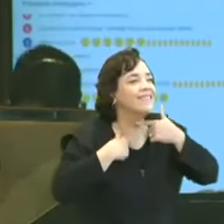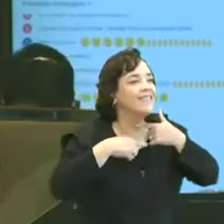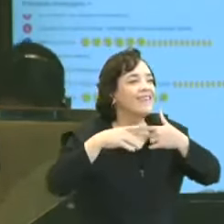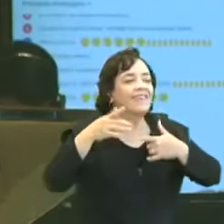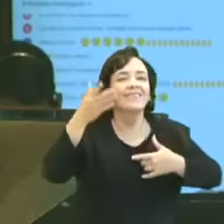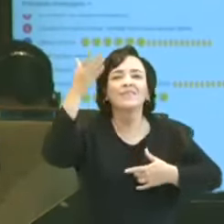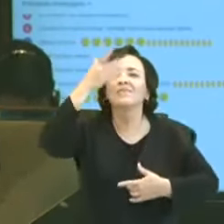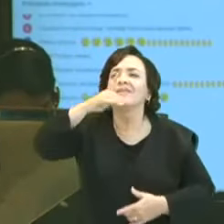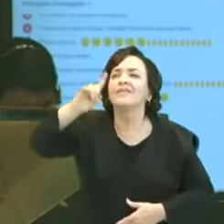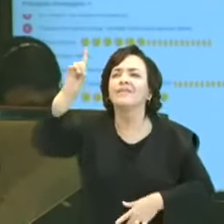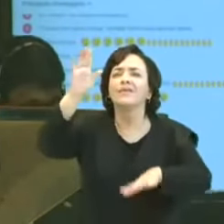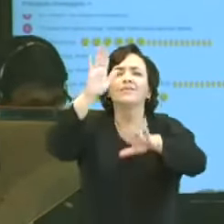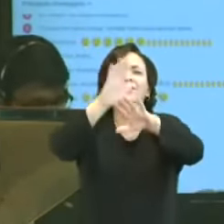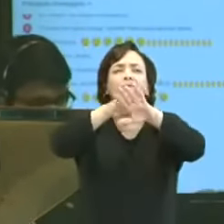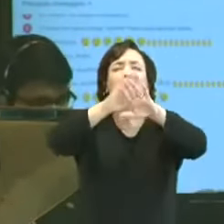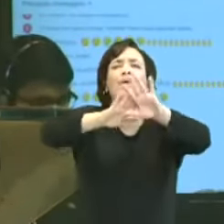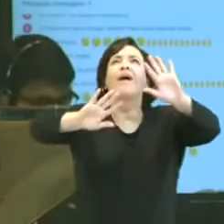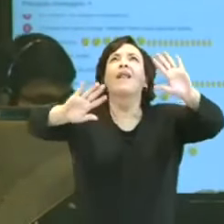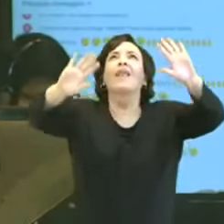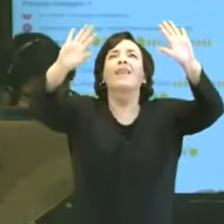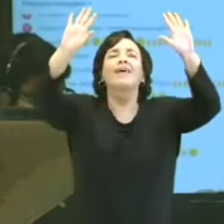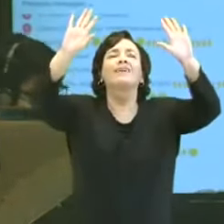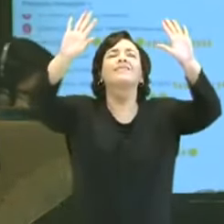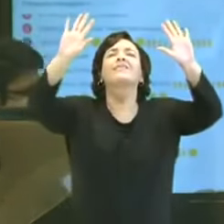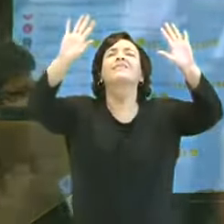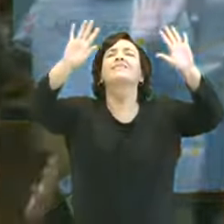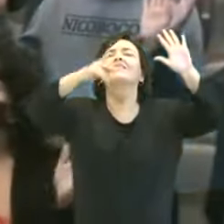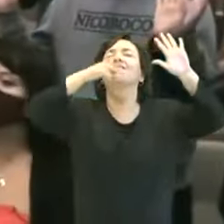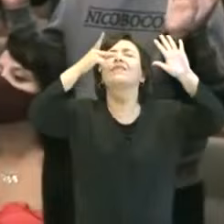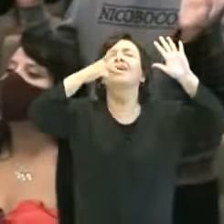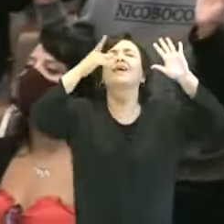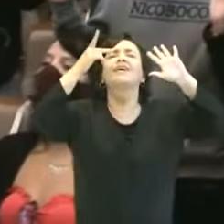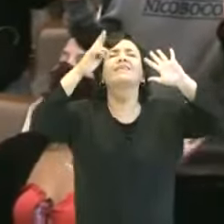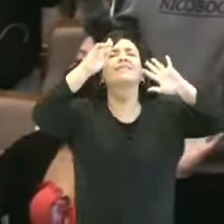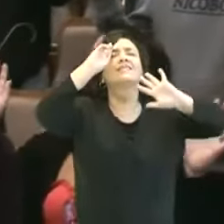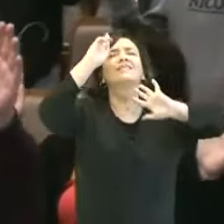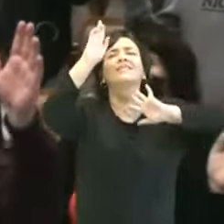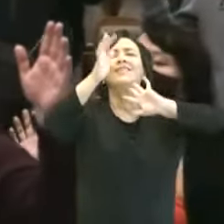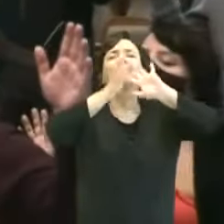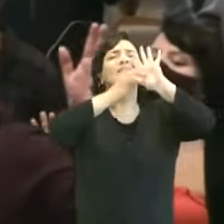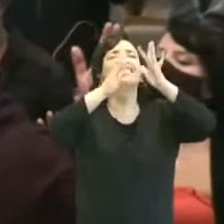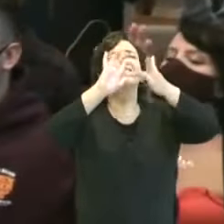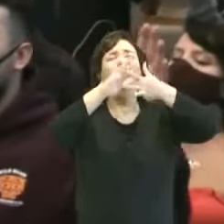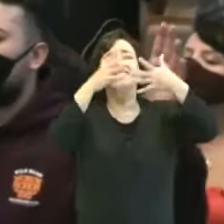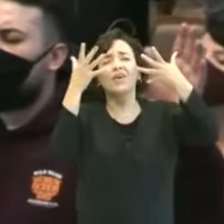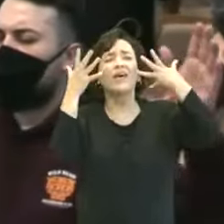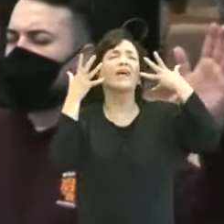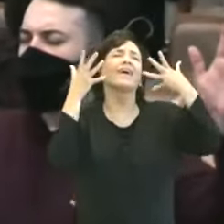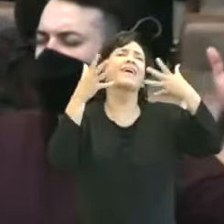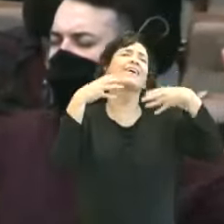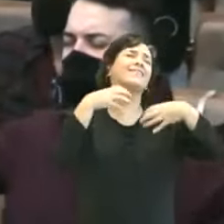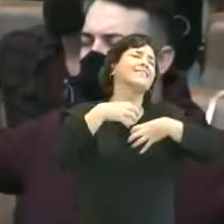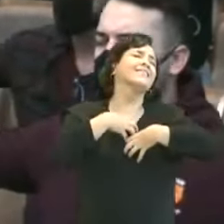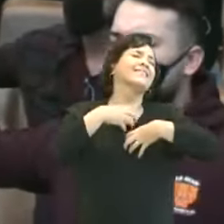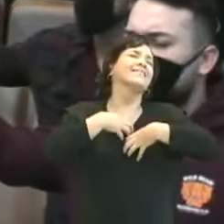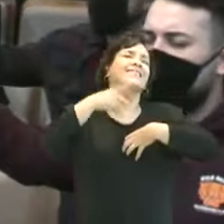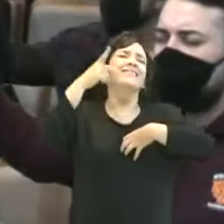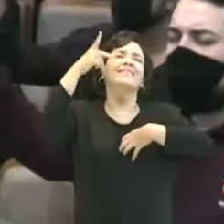Erga suas mãos assim para o céu, repita comigo: Senhor Jesus, eu quero a tua presença,